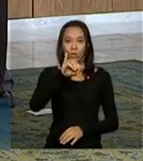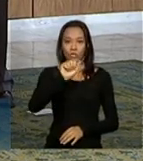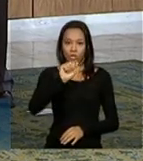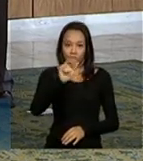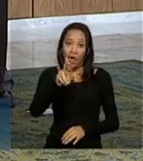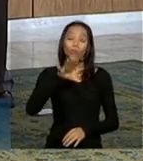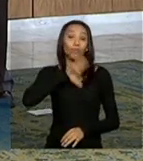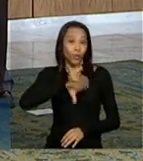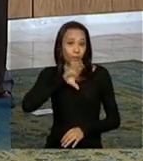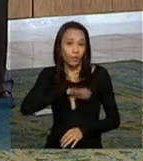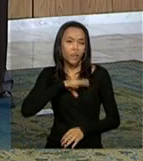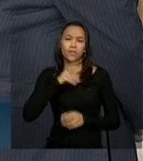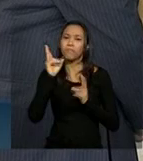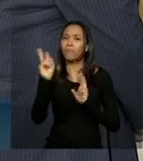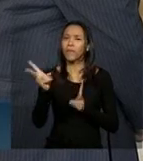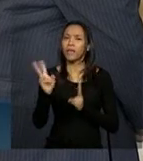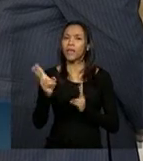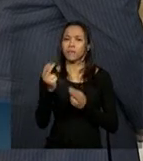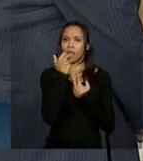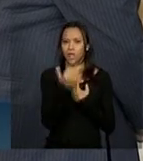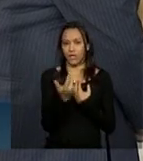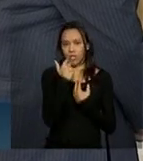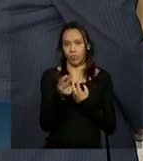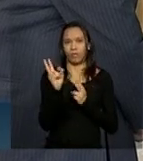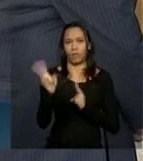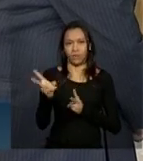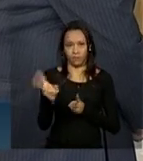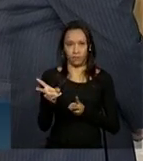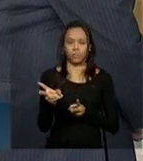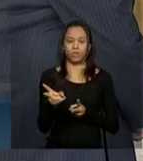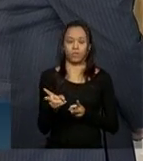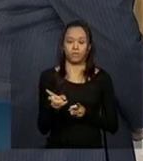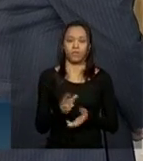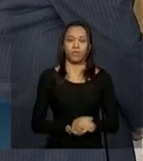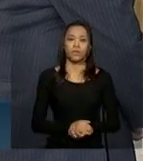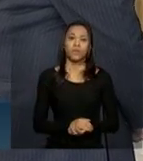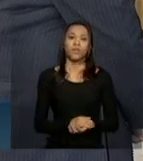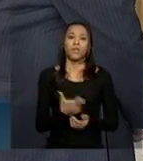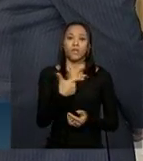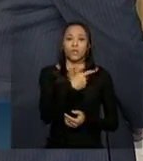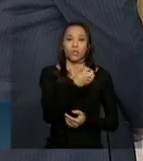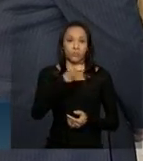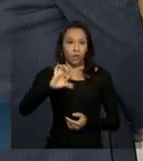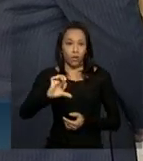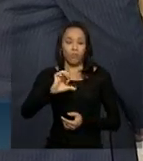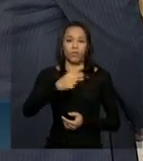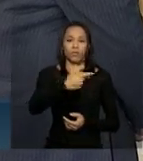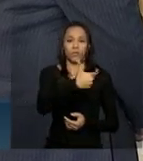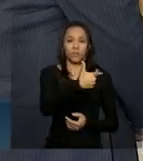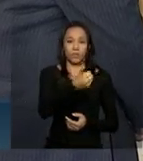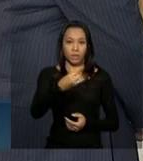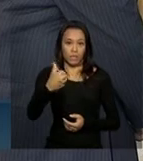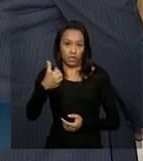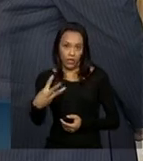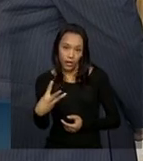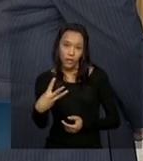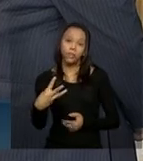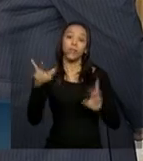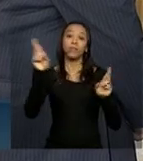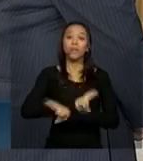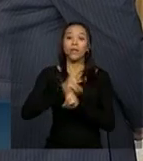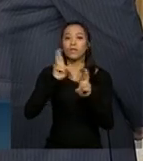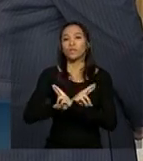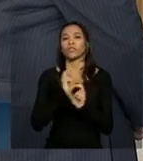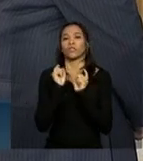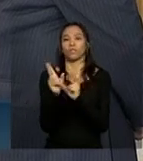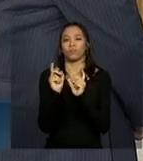então, da mesma língua, né, da língua portuguesa. Entre 2009 e 2013, o intercâmbio comercial